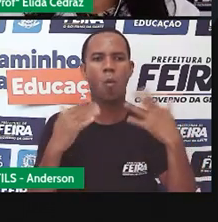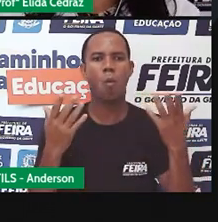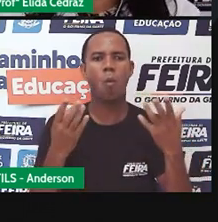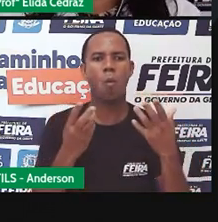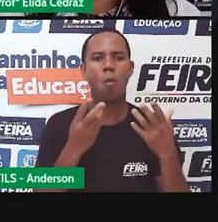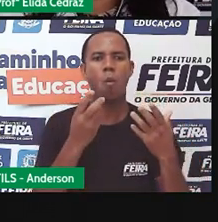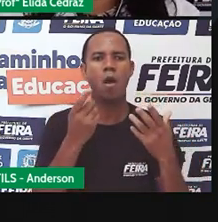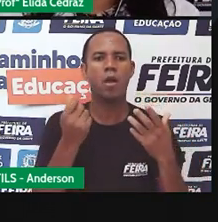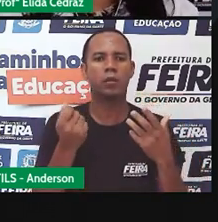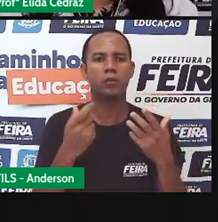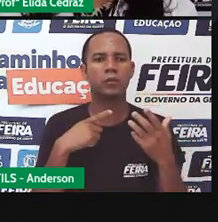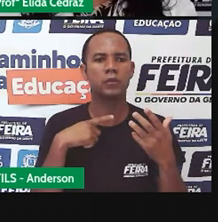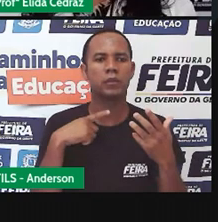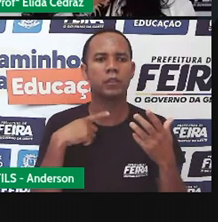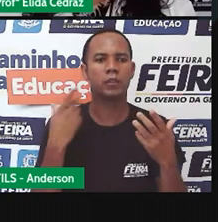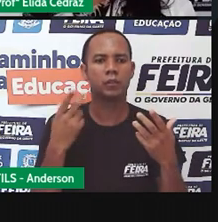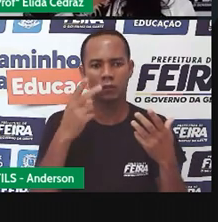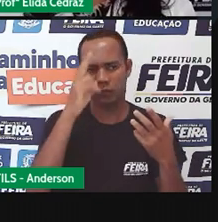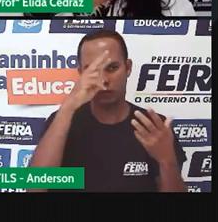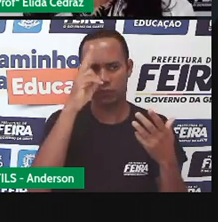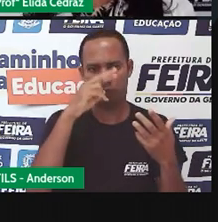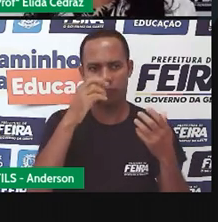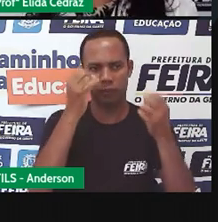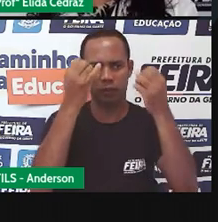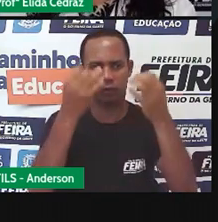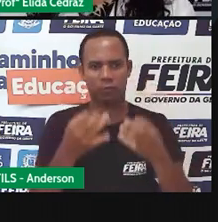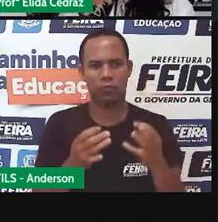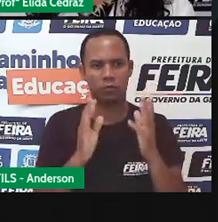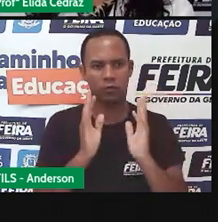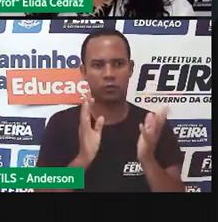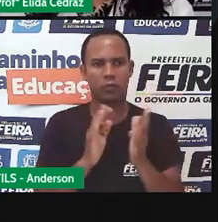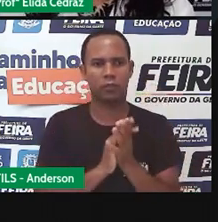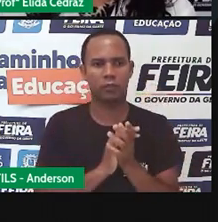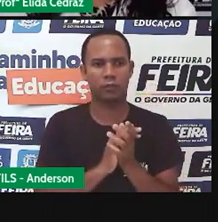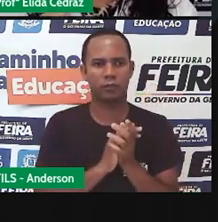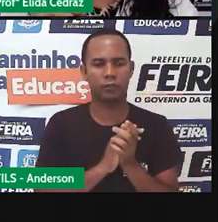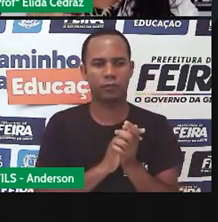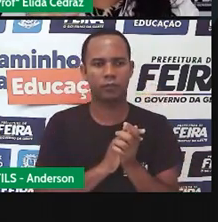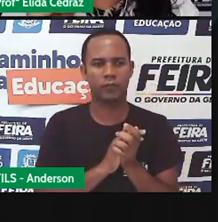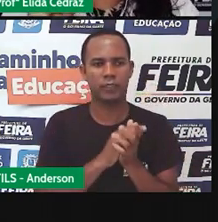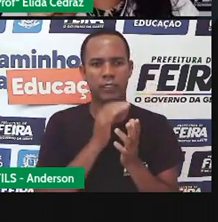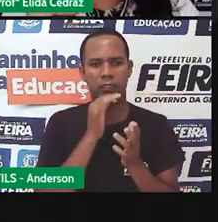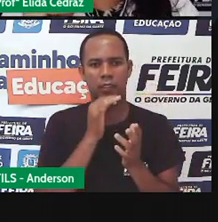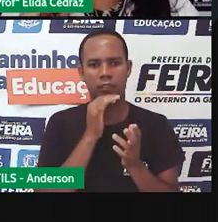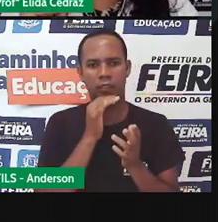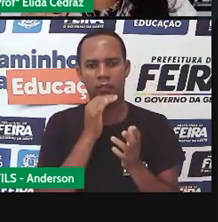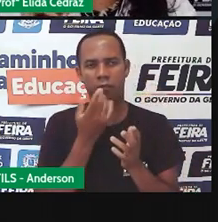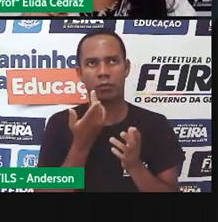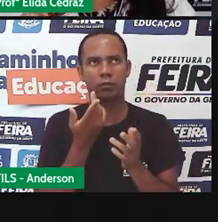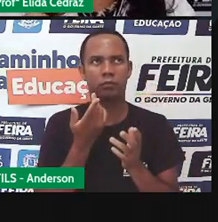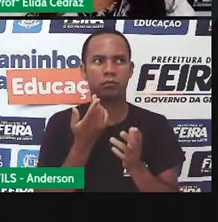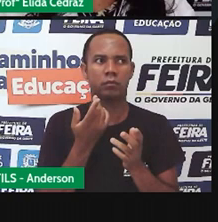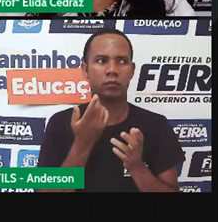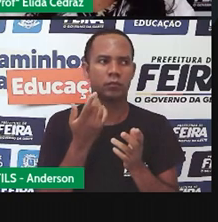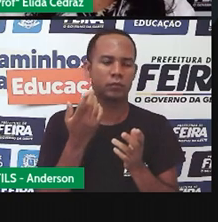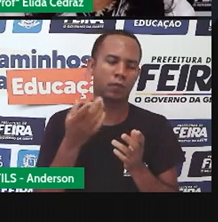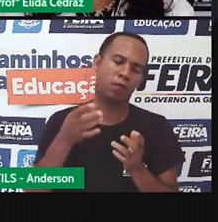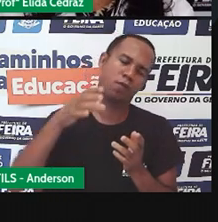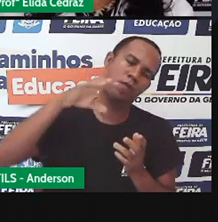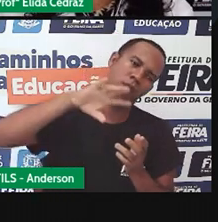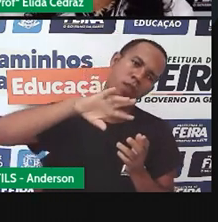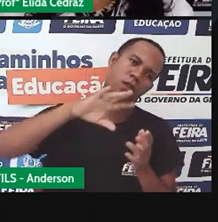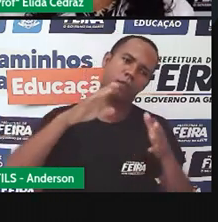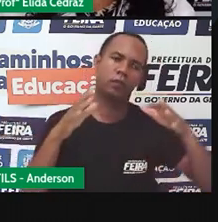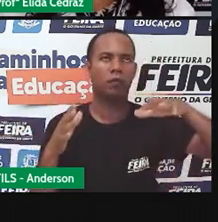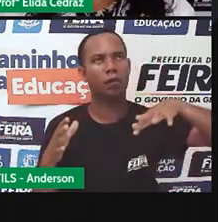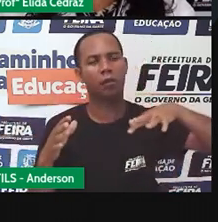temos nessa imagem? Lembra que eu disse, não importa se está de ponta cabeça, se está virado, se